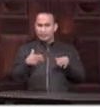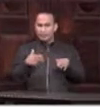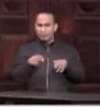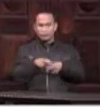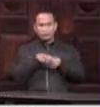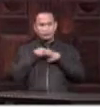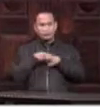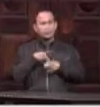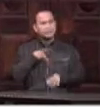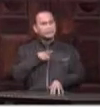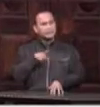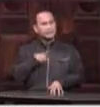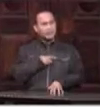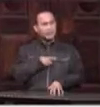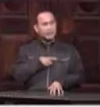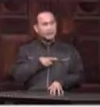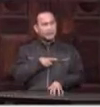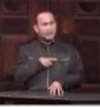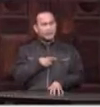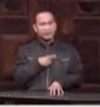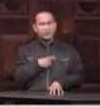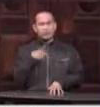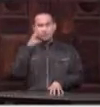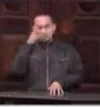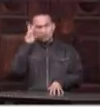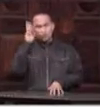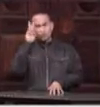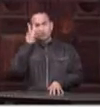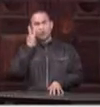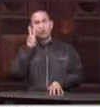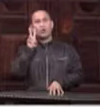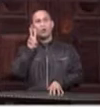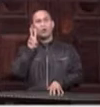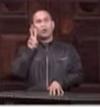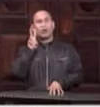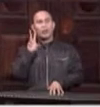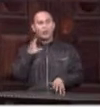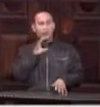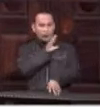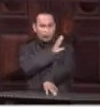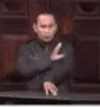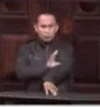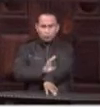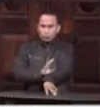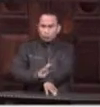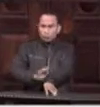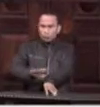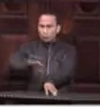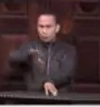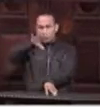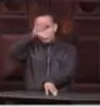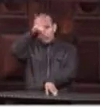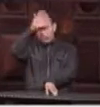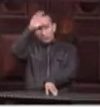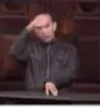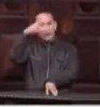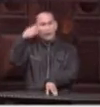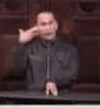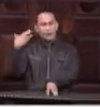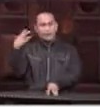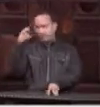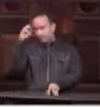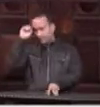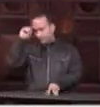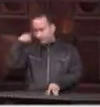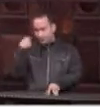fato, a gente tenha ensino de história e da cultura africana e indígena nas nossas escolas, como forma